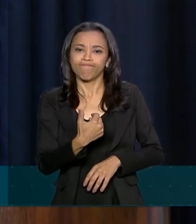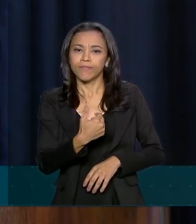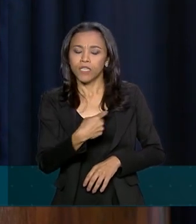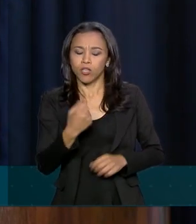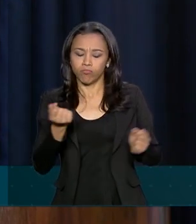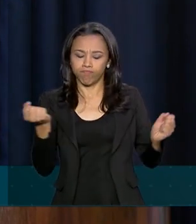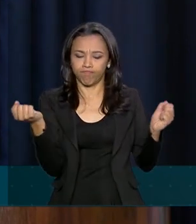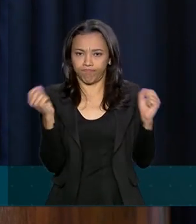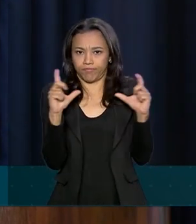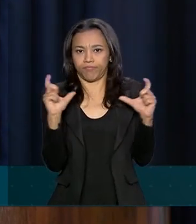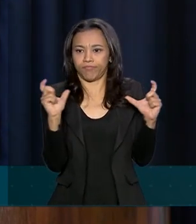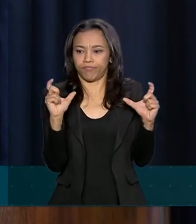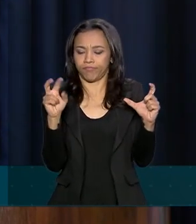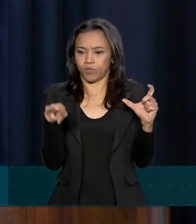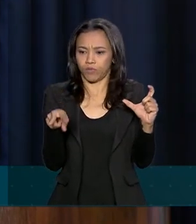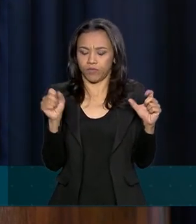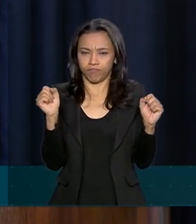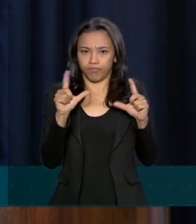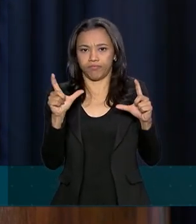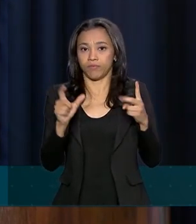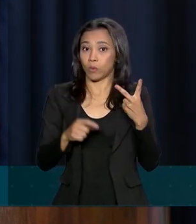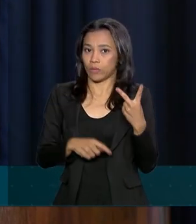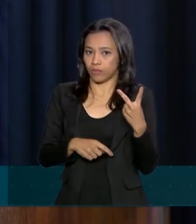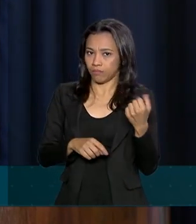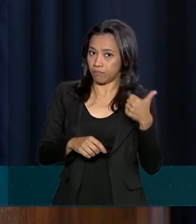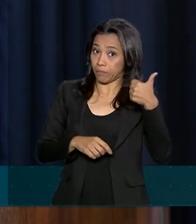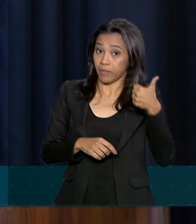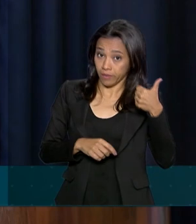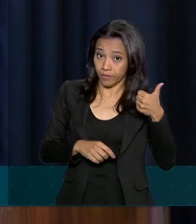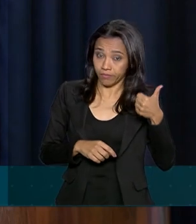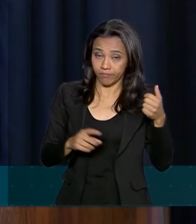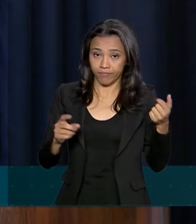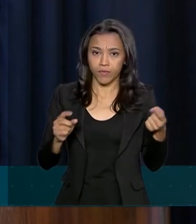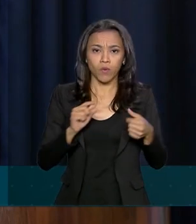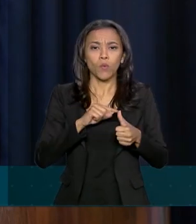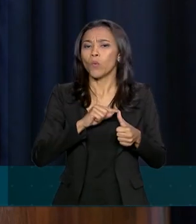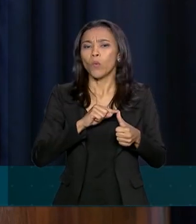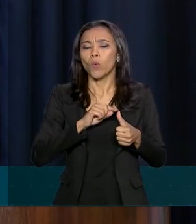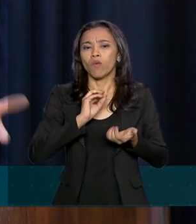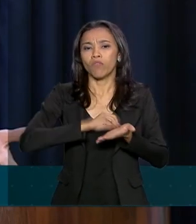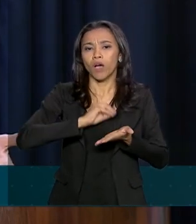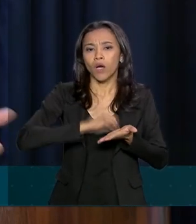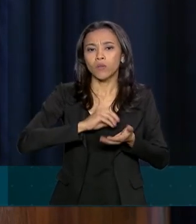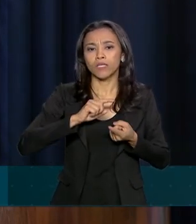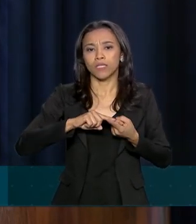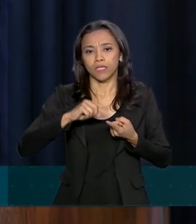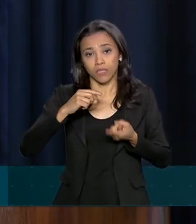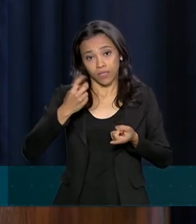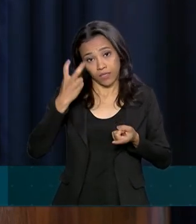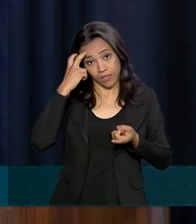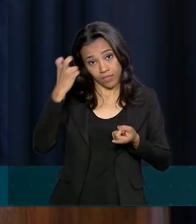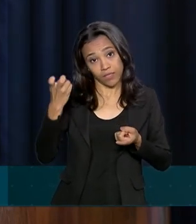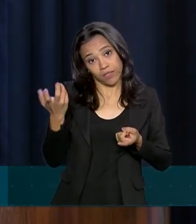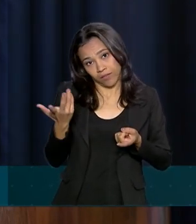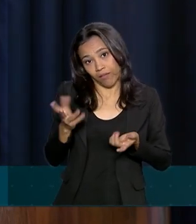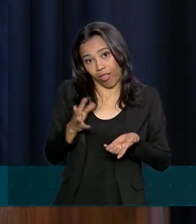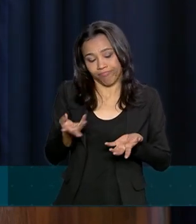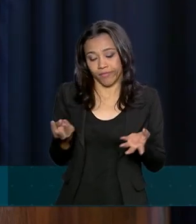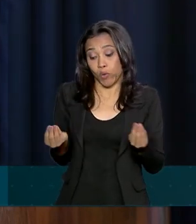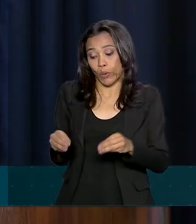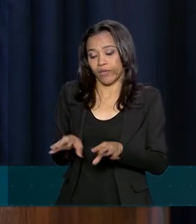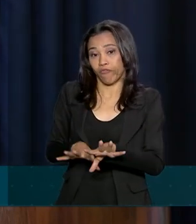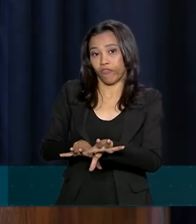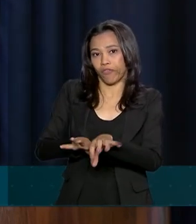um choque, né? Foram dois. Primeiro, como por falta de inteligência, eu botei nas minhas alterações, que era